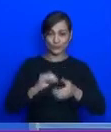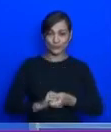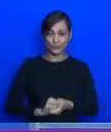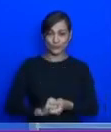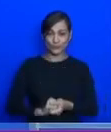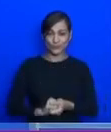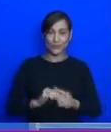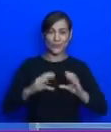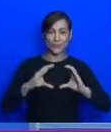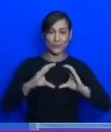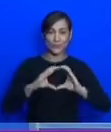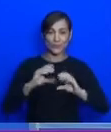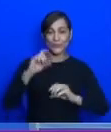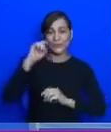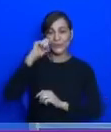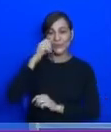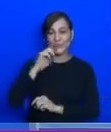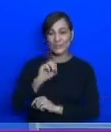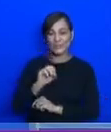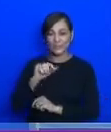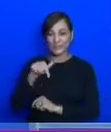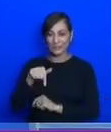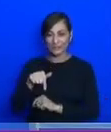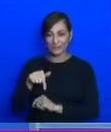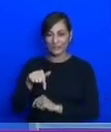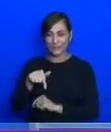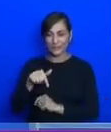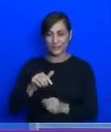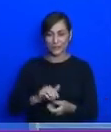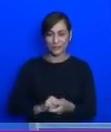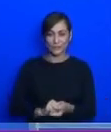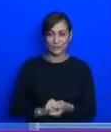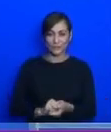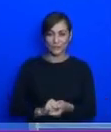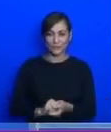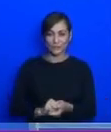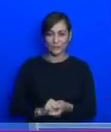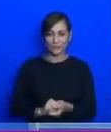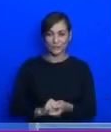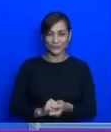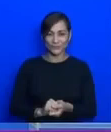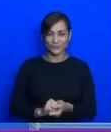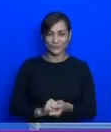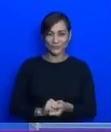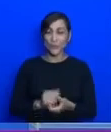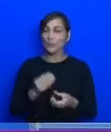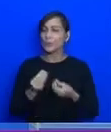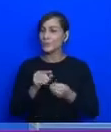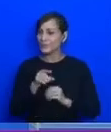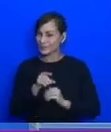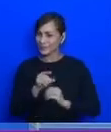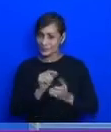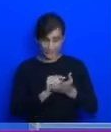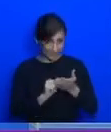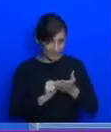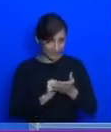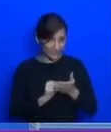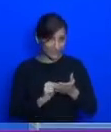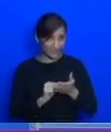Bola preta, 07. Preta, 07. Como é que você está indo? Está